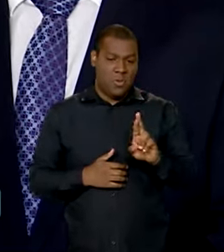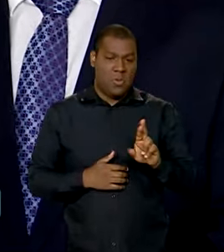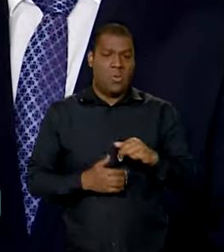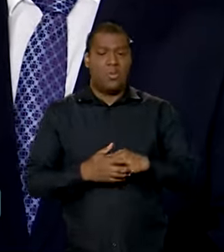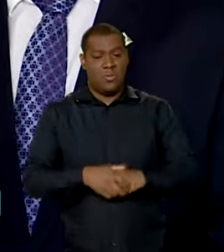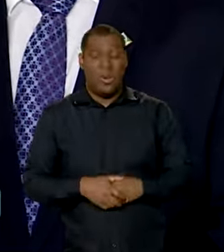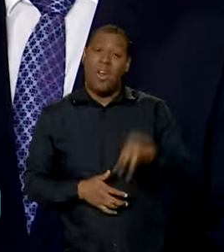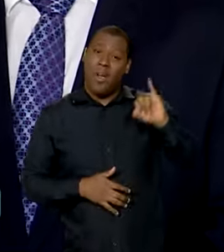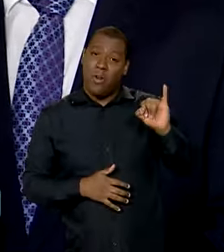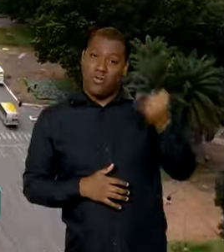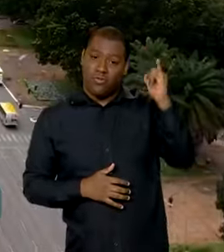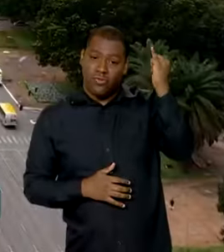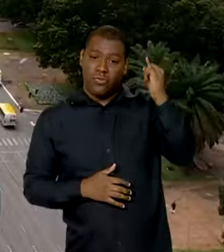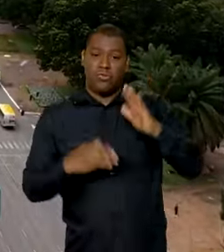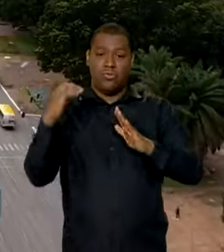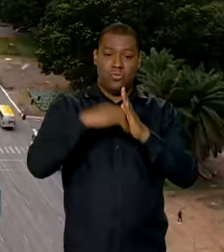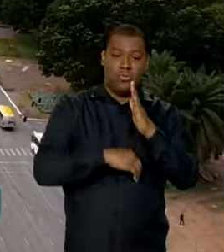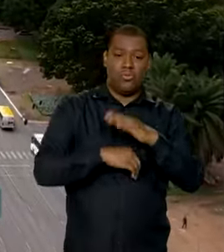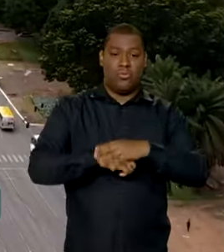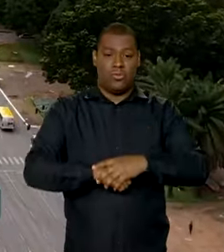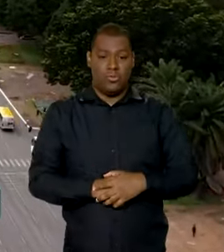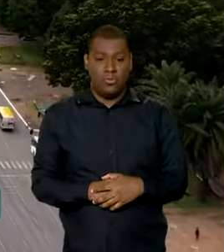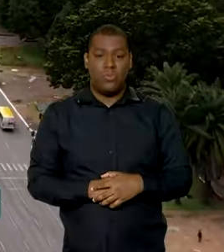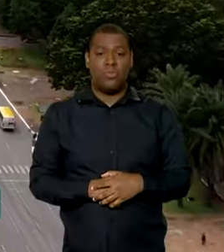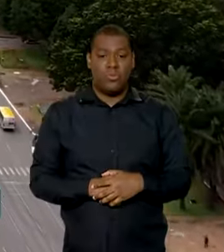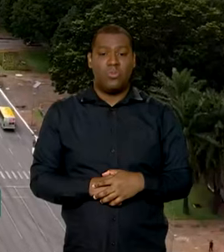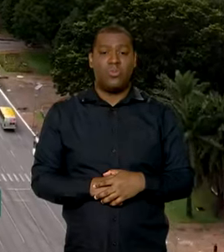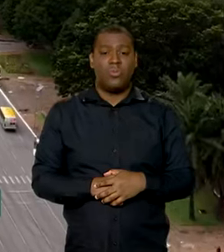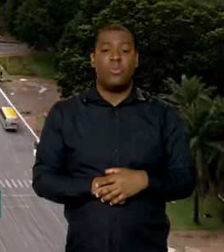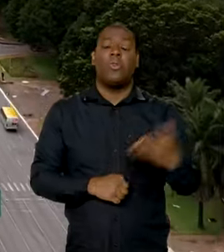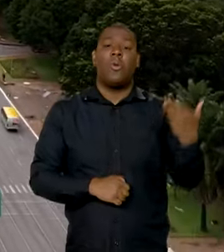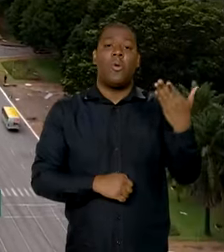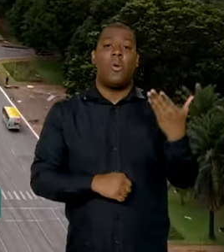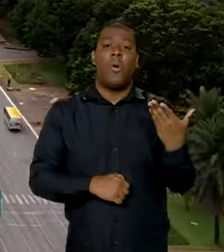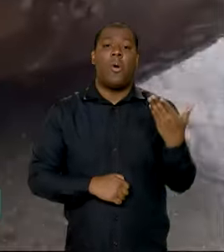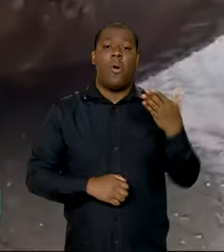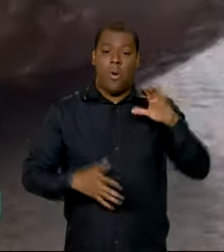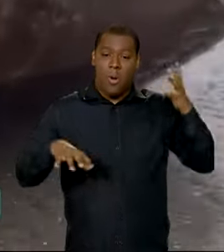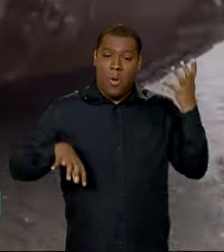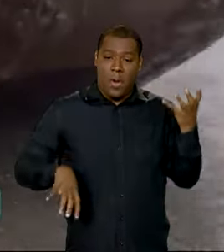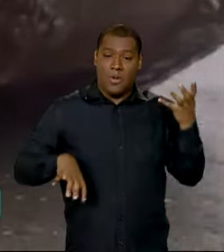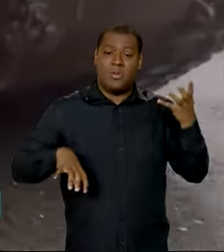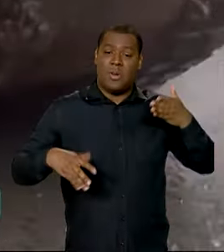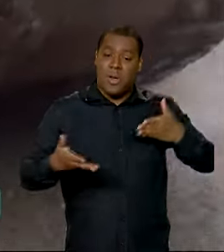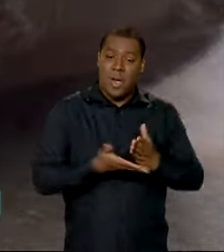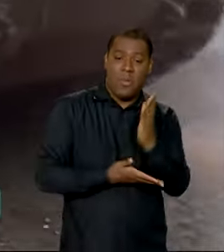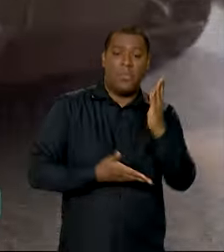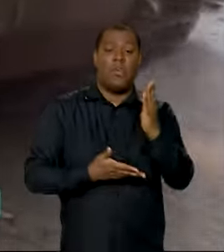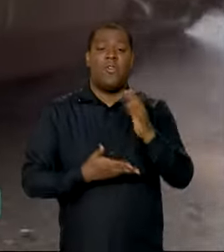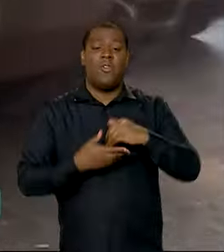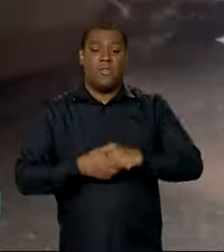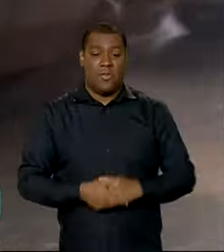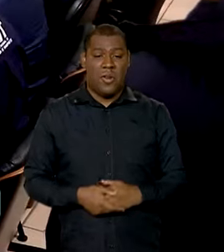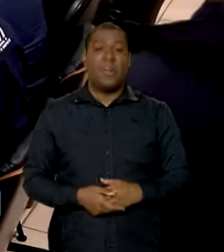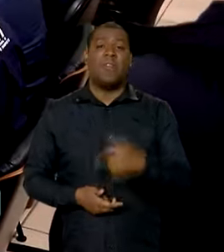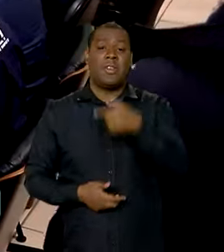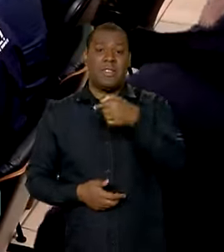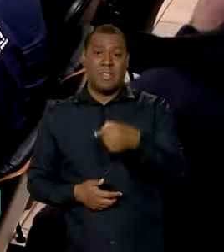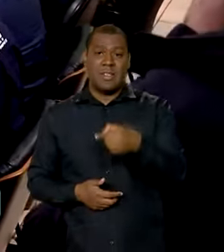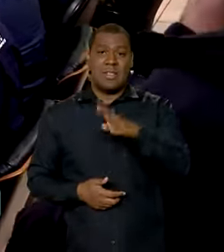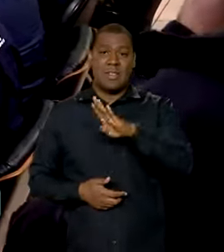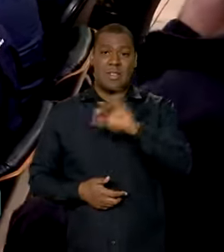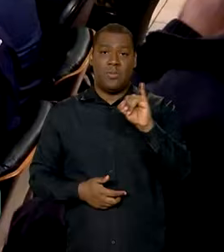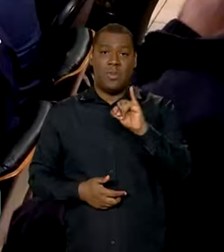renúncia de juros nesse momento. O anúncio se soma à medida provisória aprovada no Congresso que disponibiliza 7 bilhões e